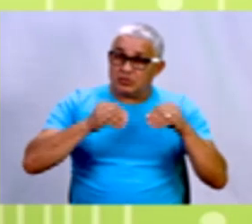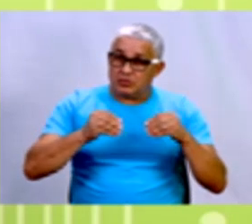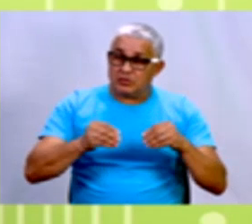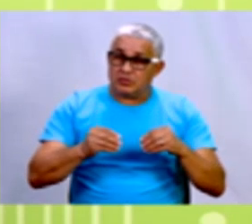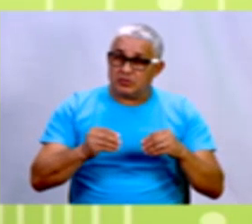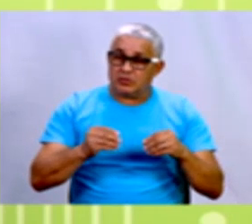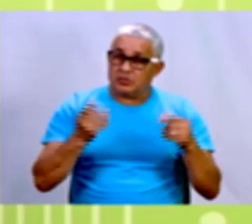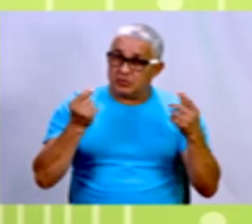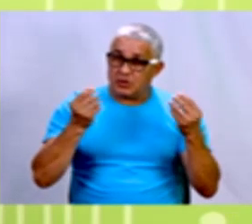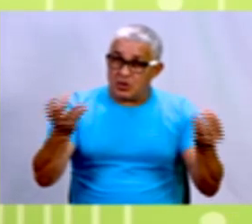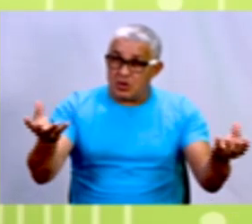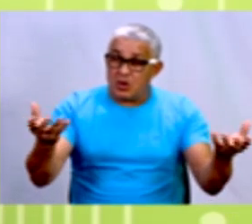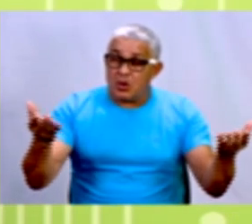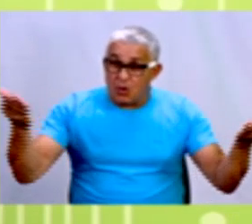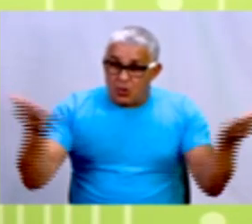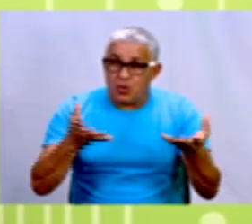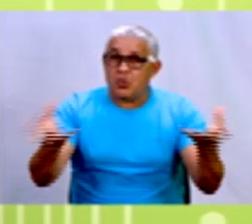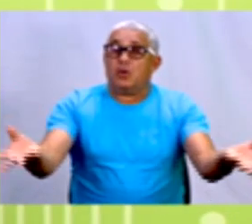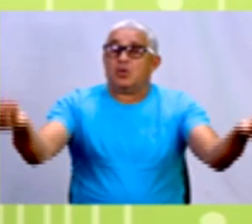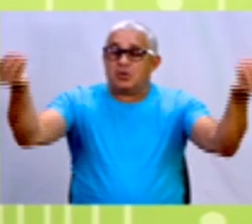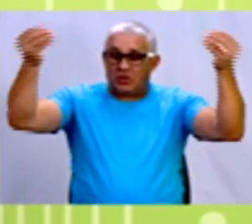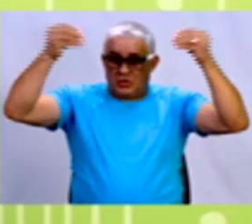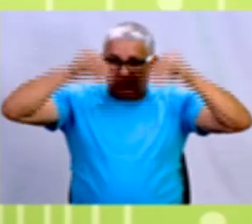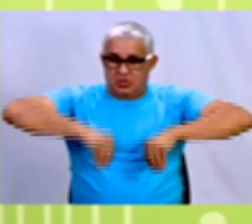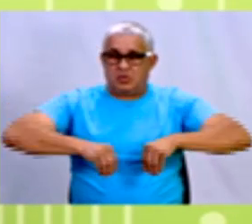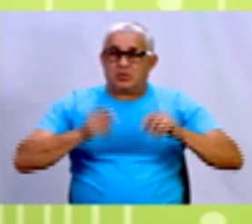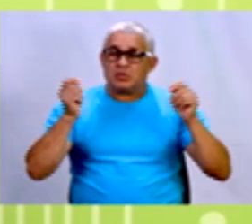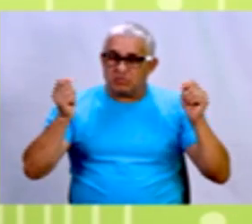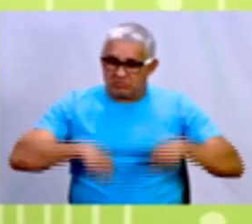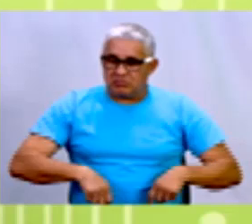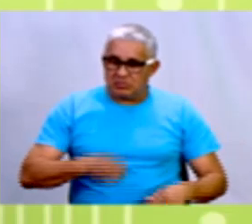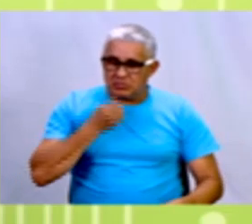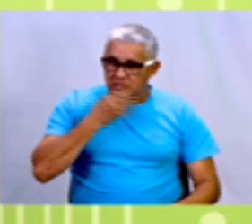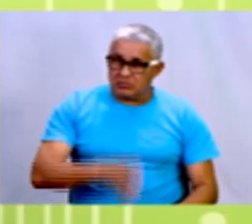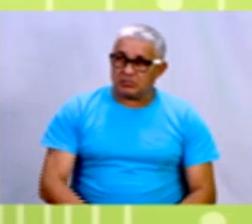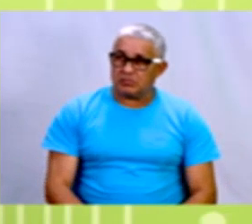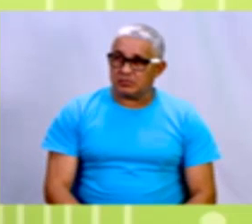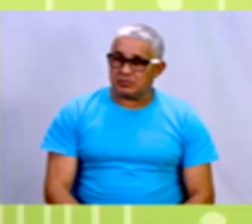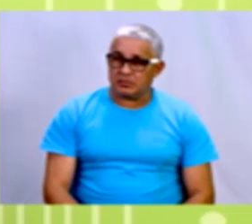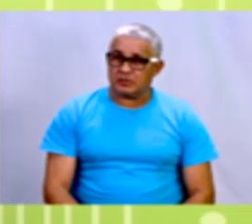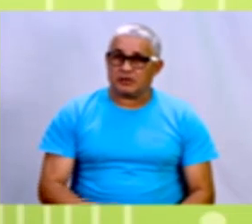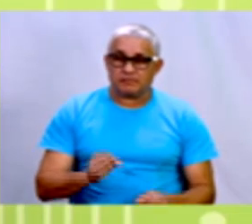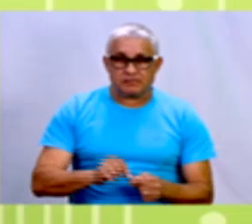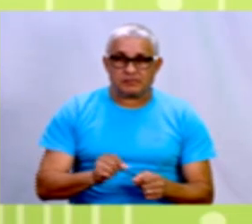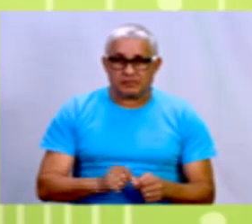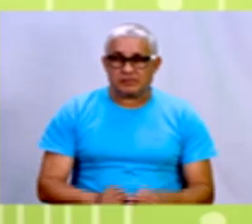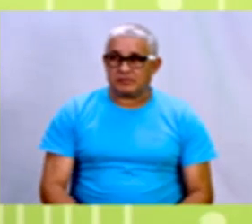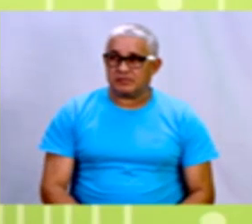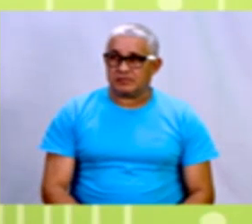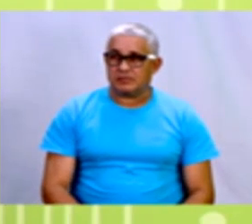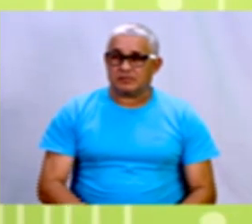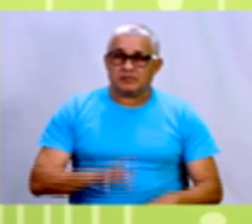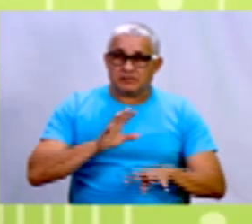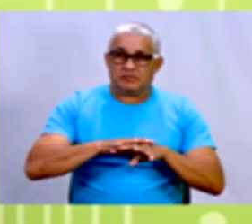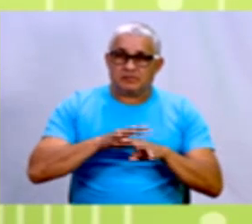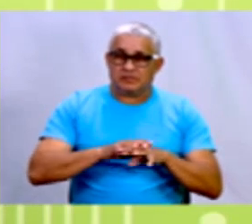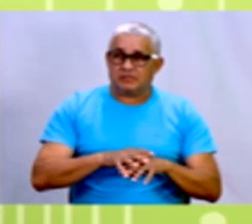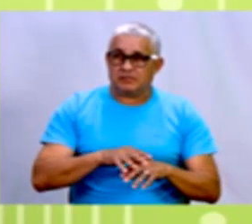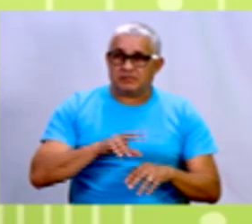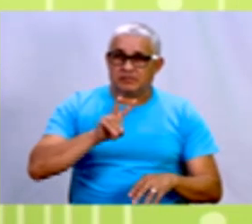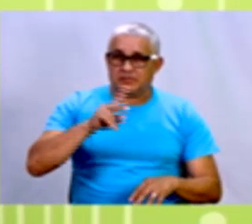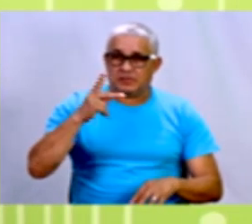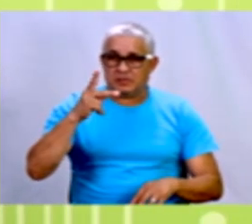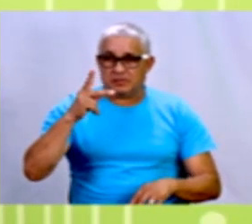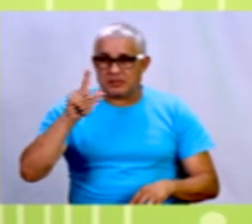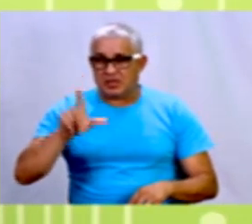valor para hoje, para eu ver se vale a pena, tá? E é assim que a gente faz com a fórmula do valor presente líquido. E unido